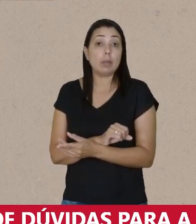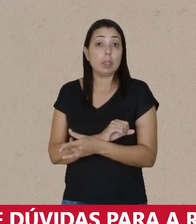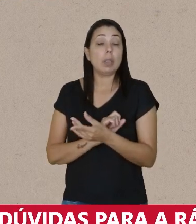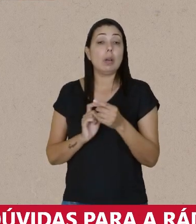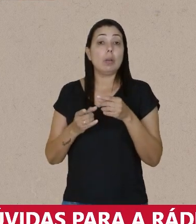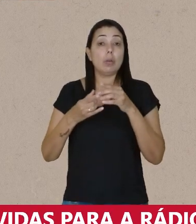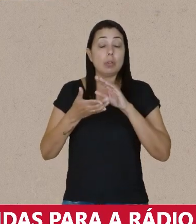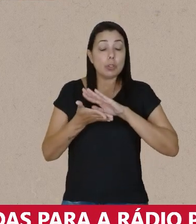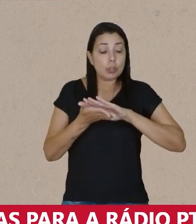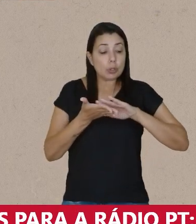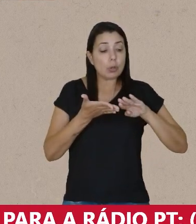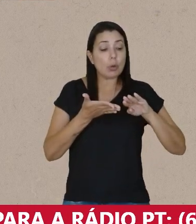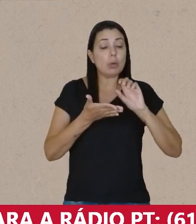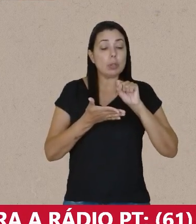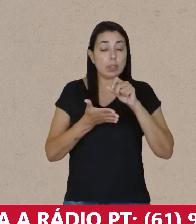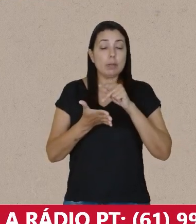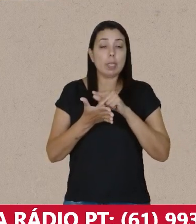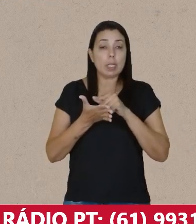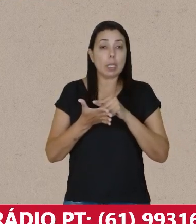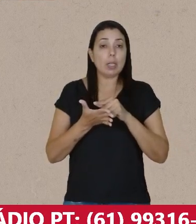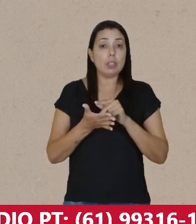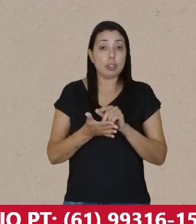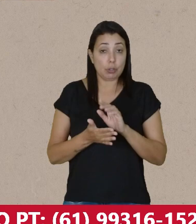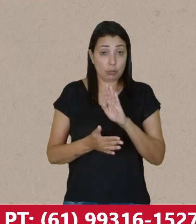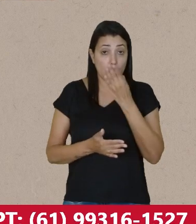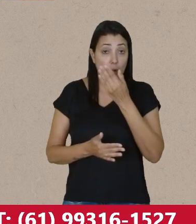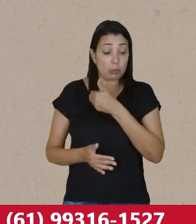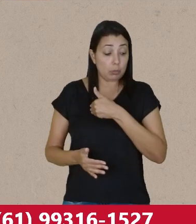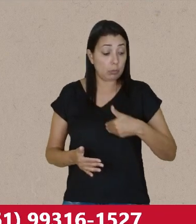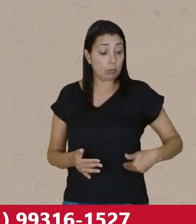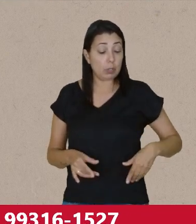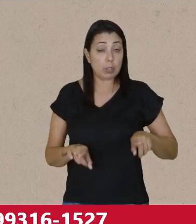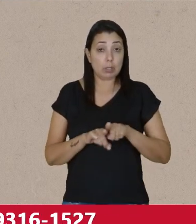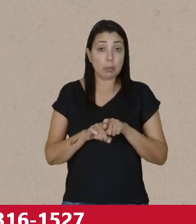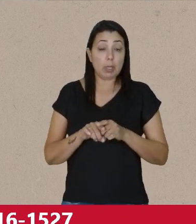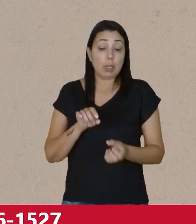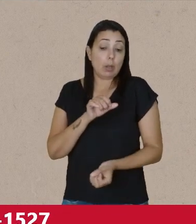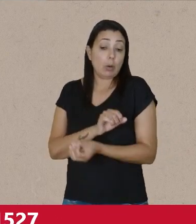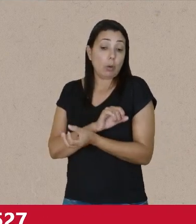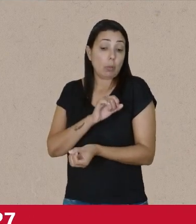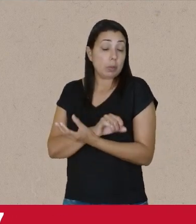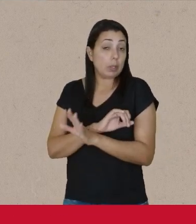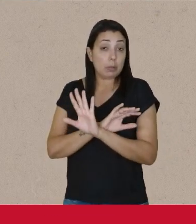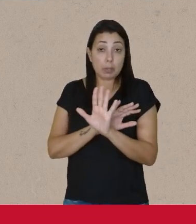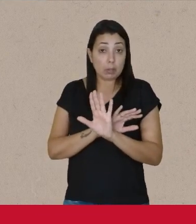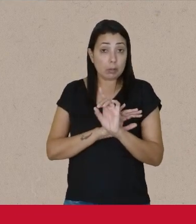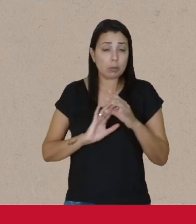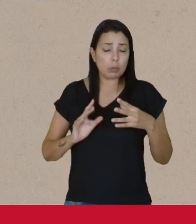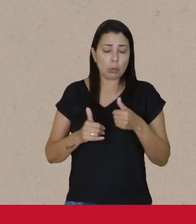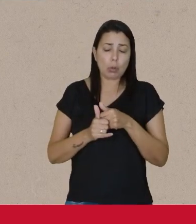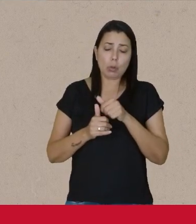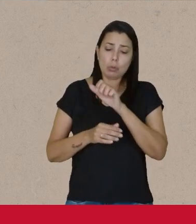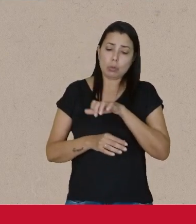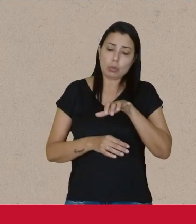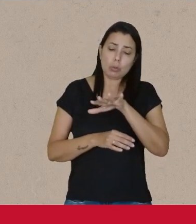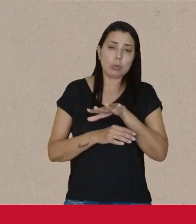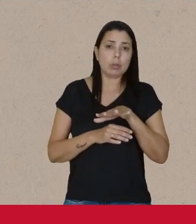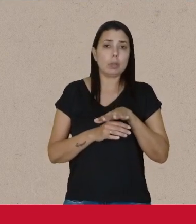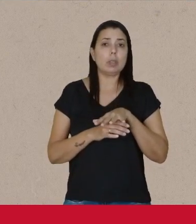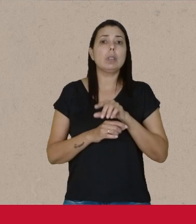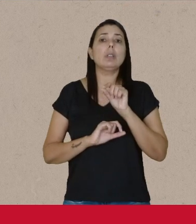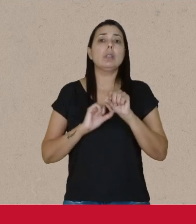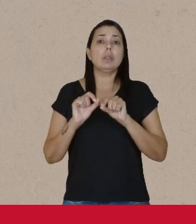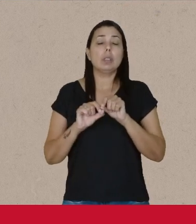máscara, né, do governo também no que diz respeito à corrupção. Então, a corrupção em todos os espaços